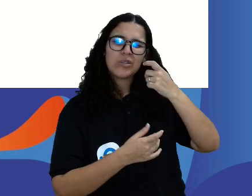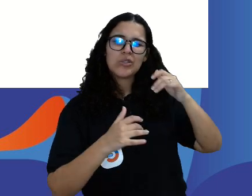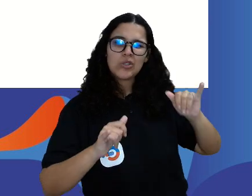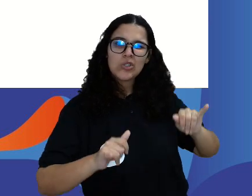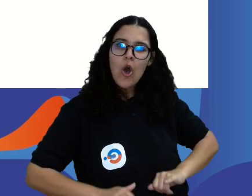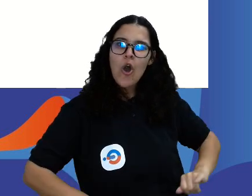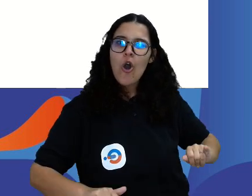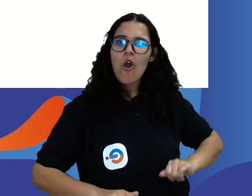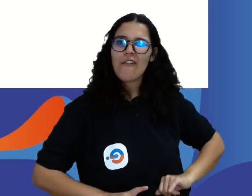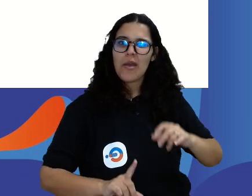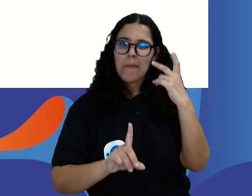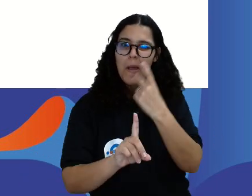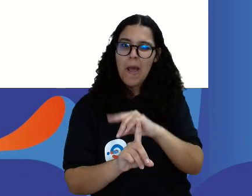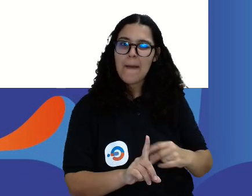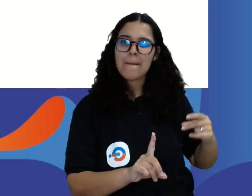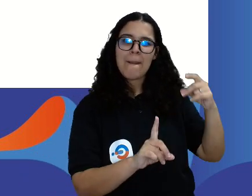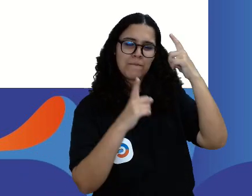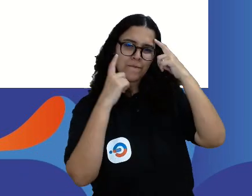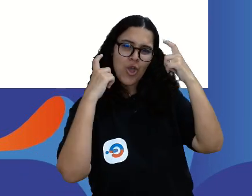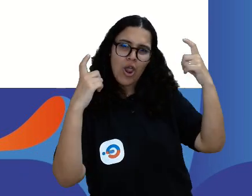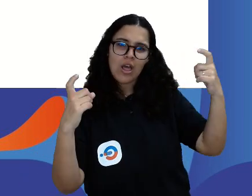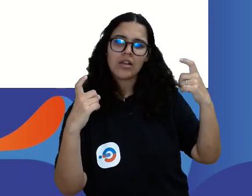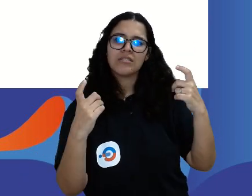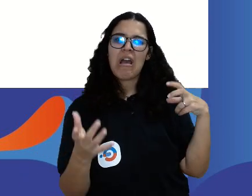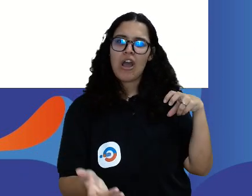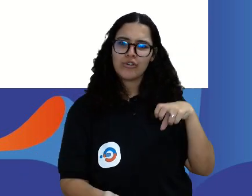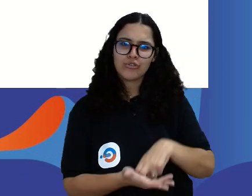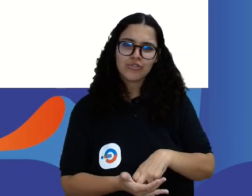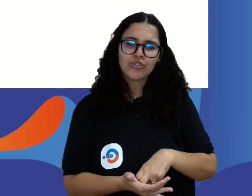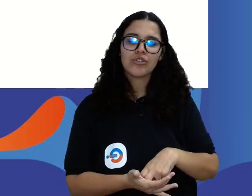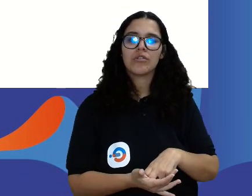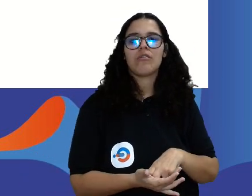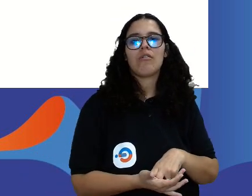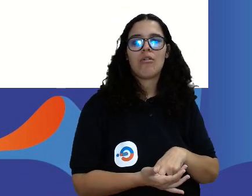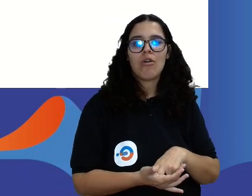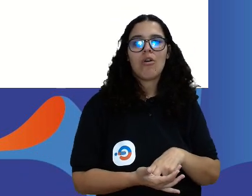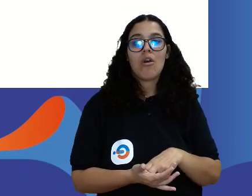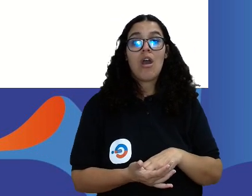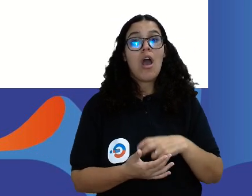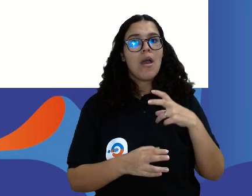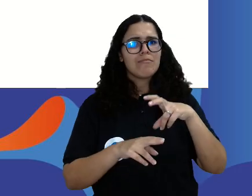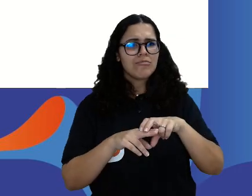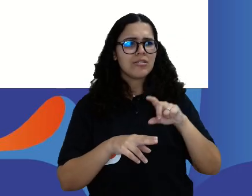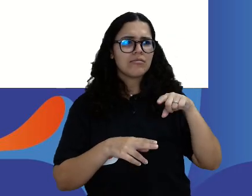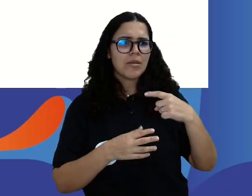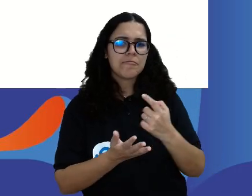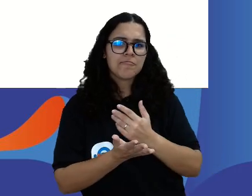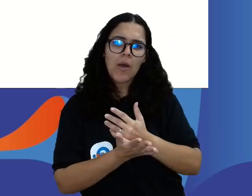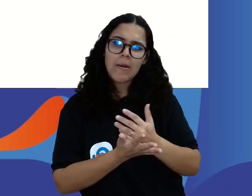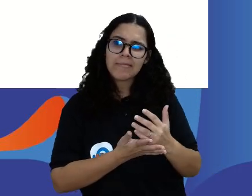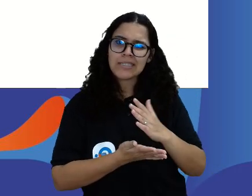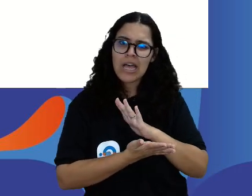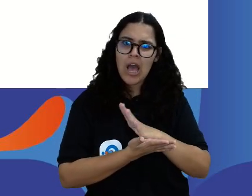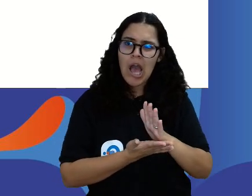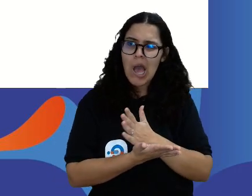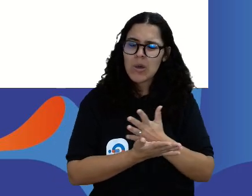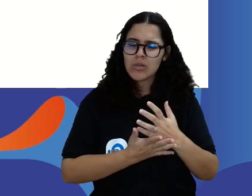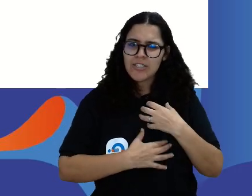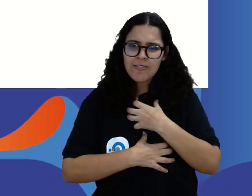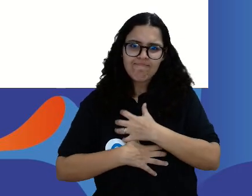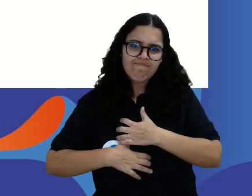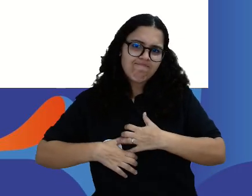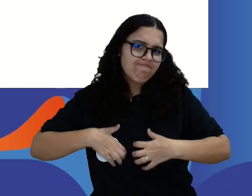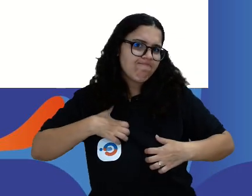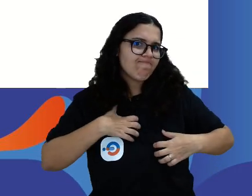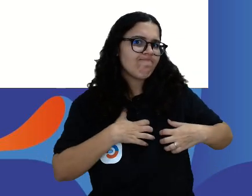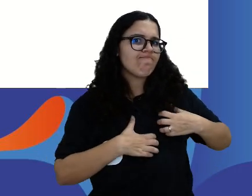castigos físicos e, a partir de então, alguns deles começam a se revoltar contra isso. Vejam,